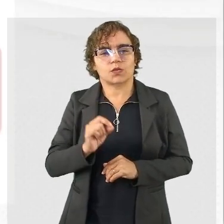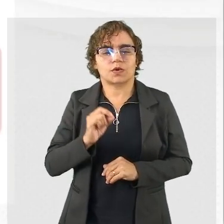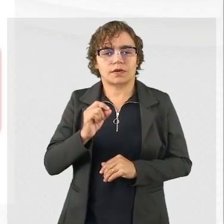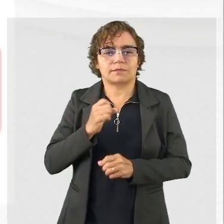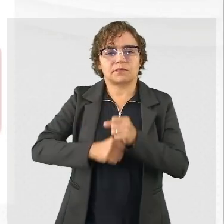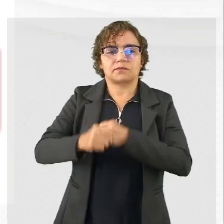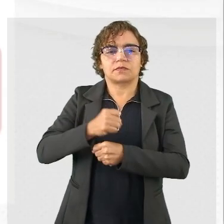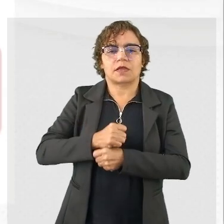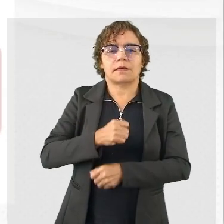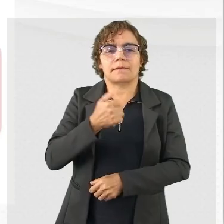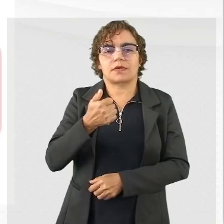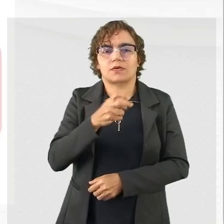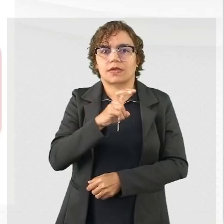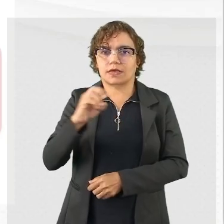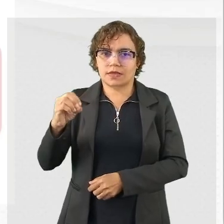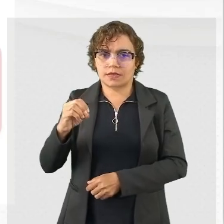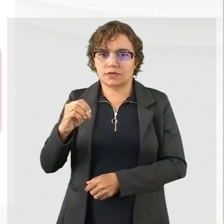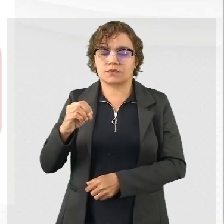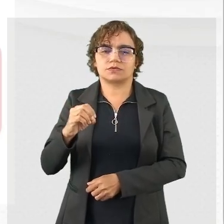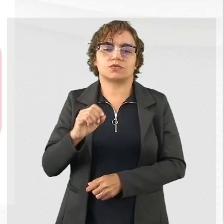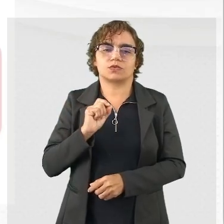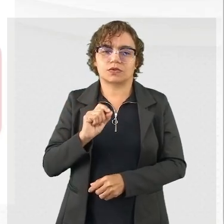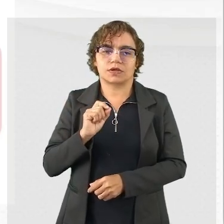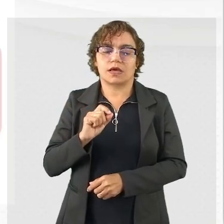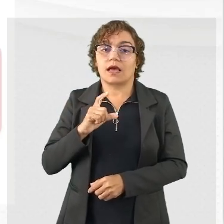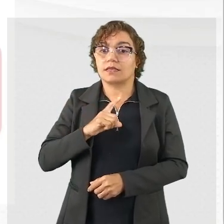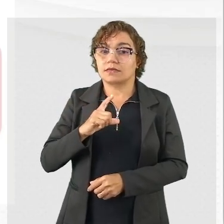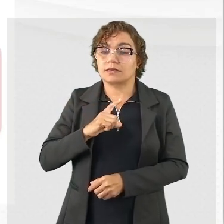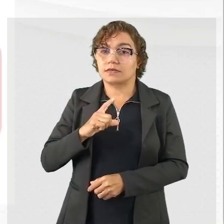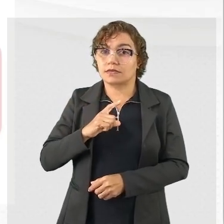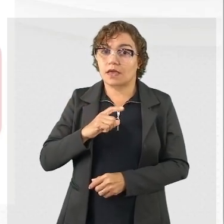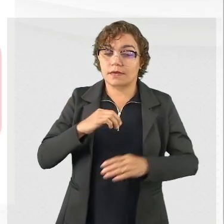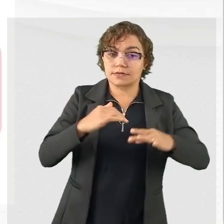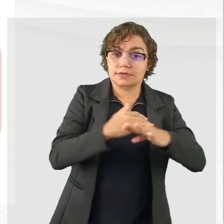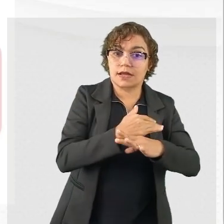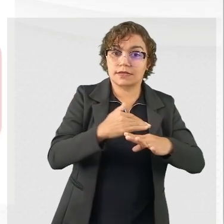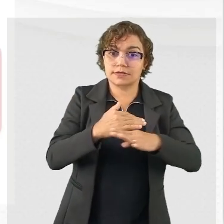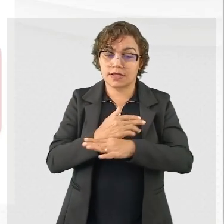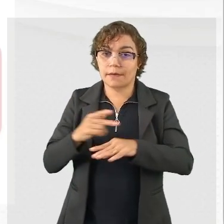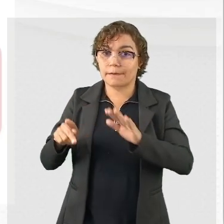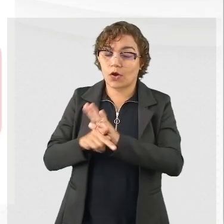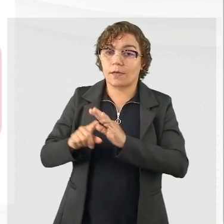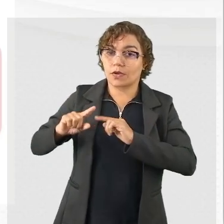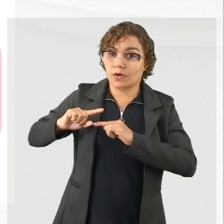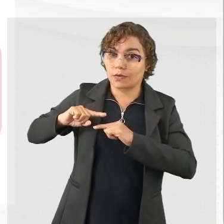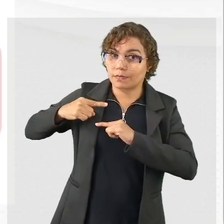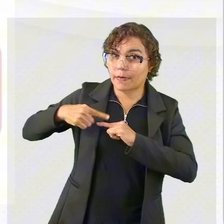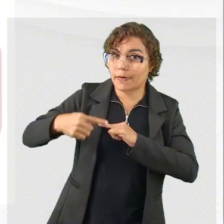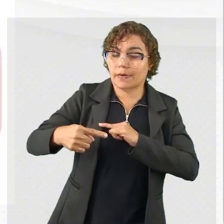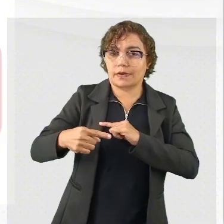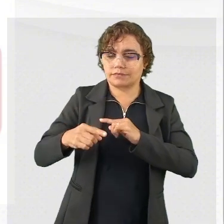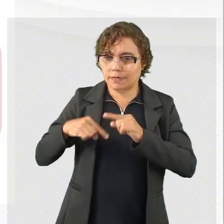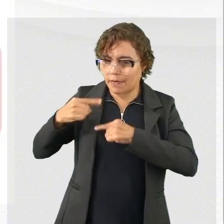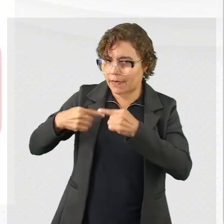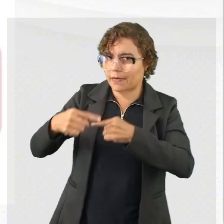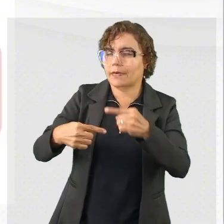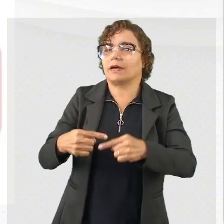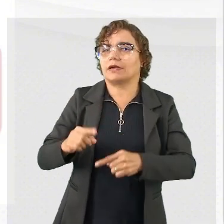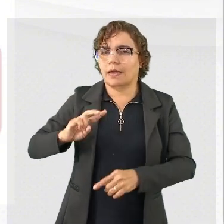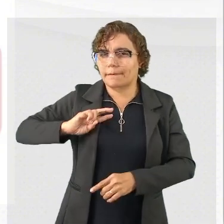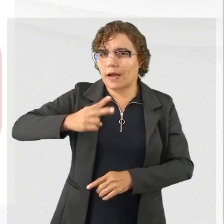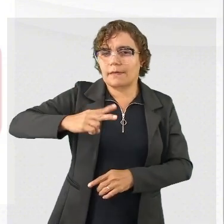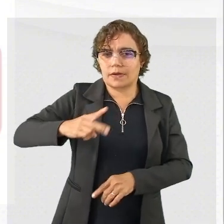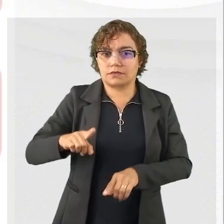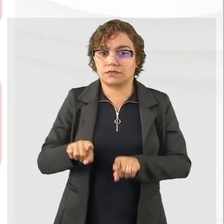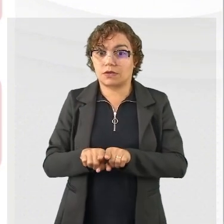a criação aqui das capitanias hereditárias. Tá? Eu gosto muito desse gráfico aqui, eu quero que vocês prestem atenção, anotem